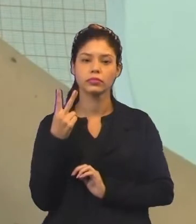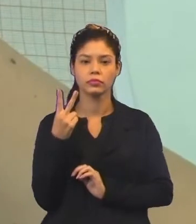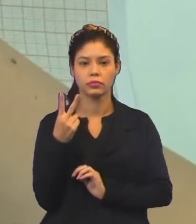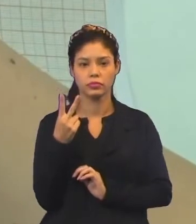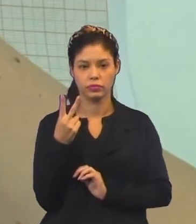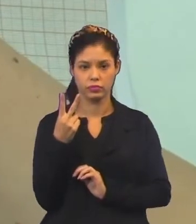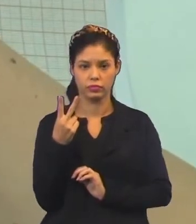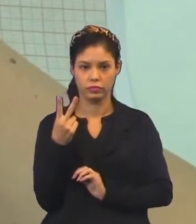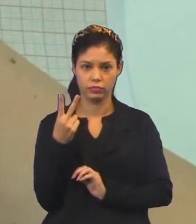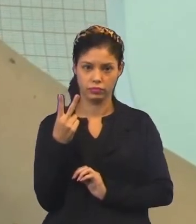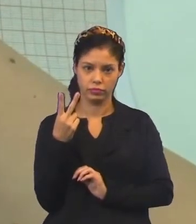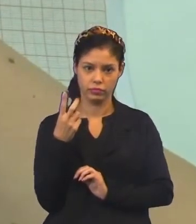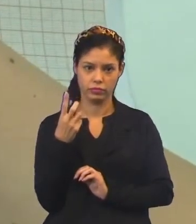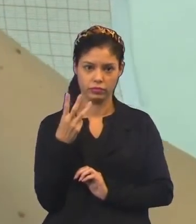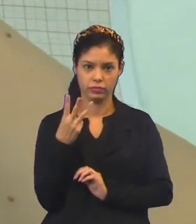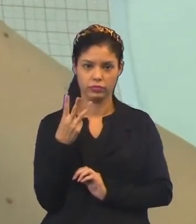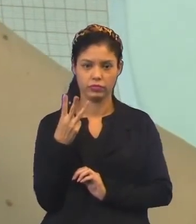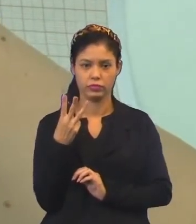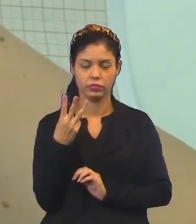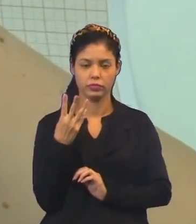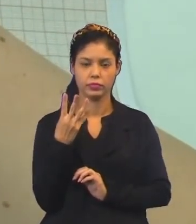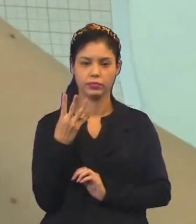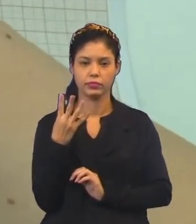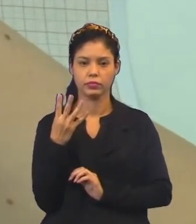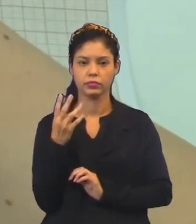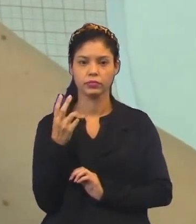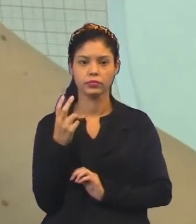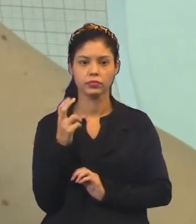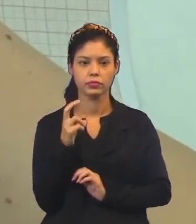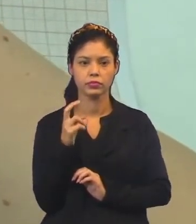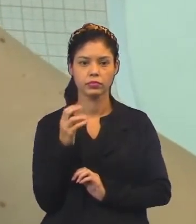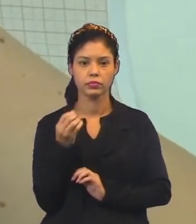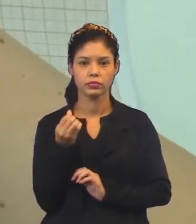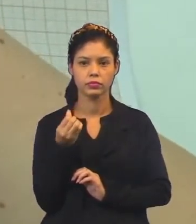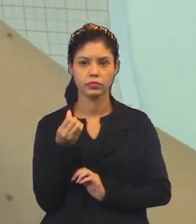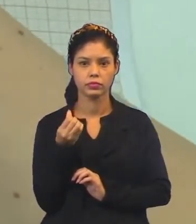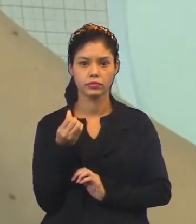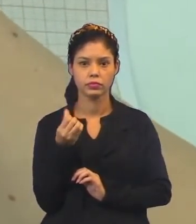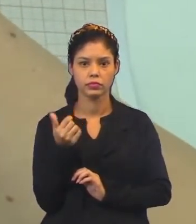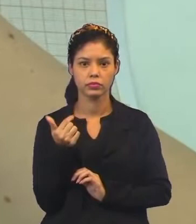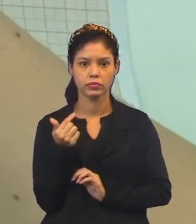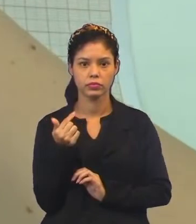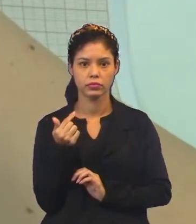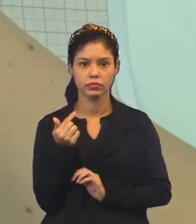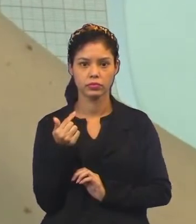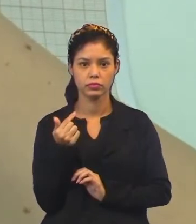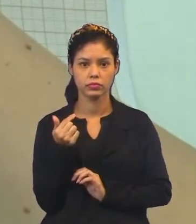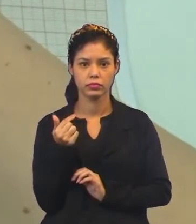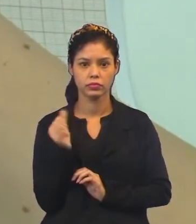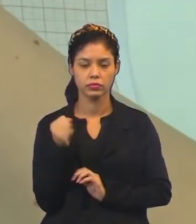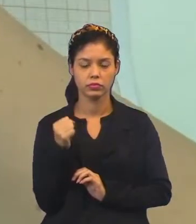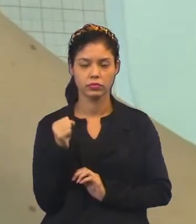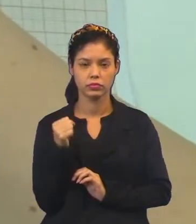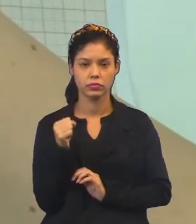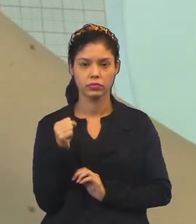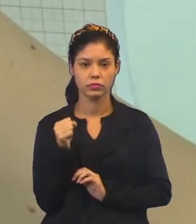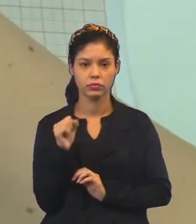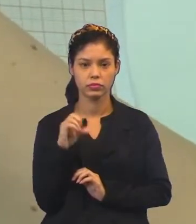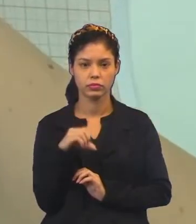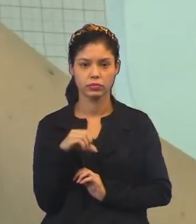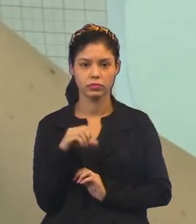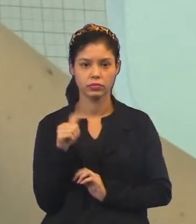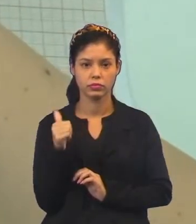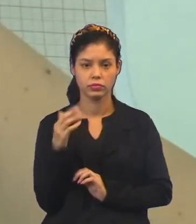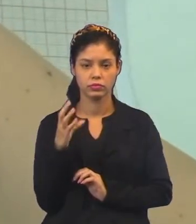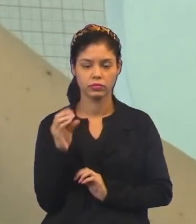1, 2, 3, 4, 5, 6, 7,